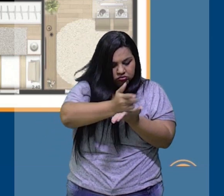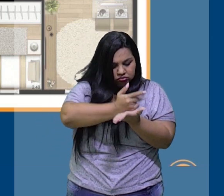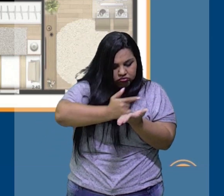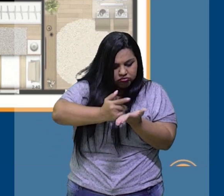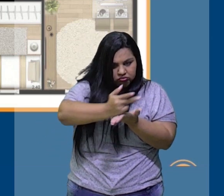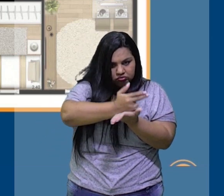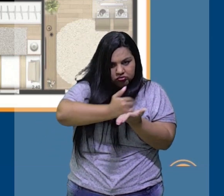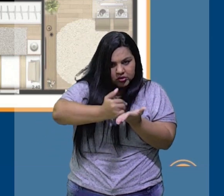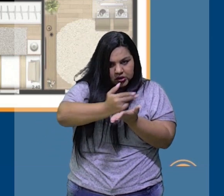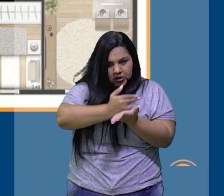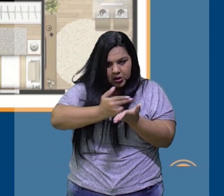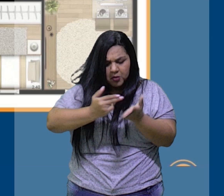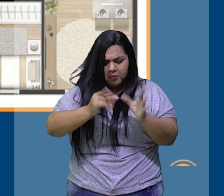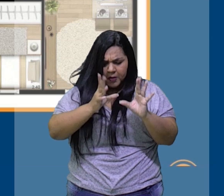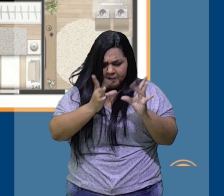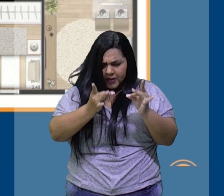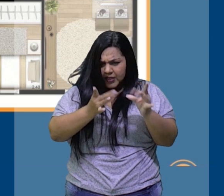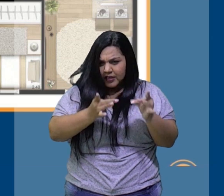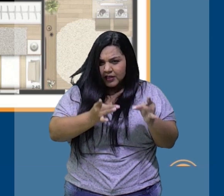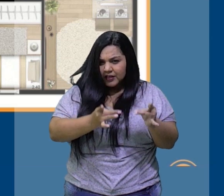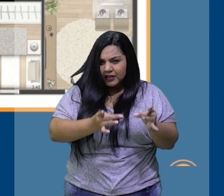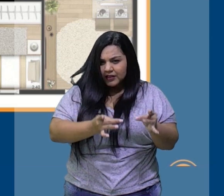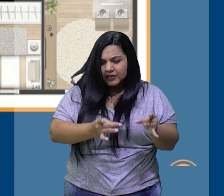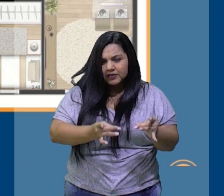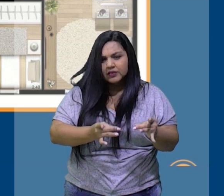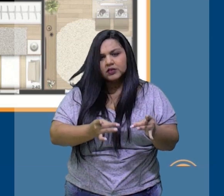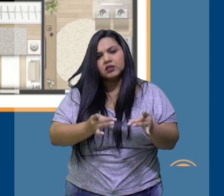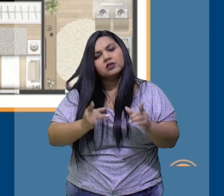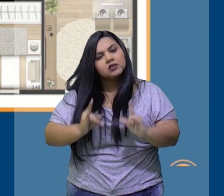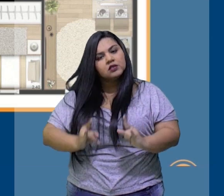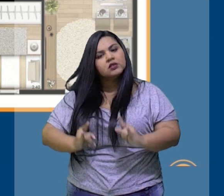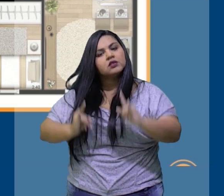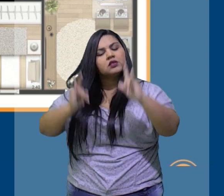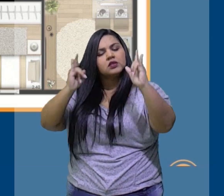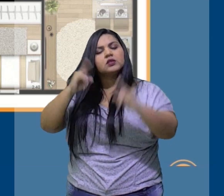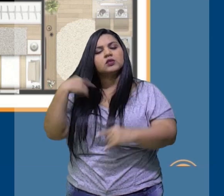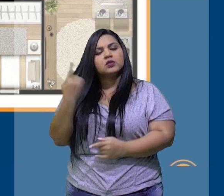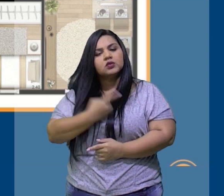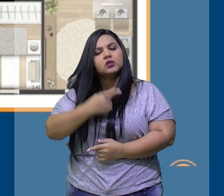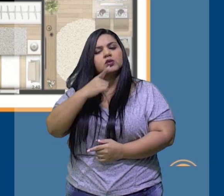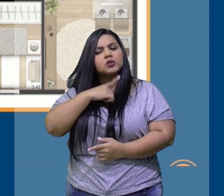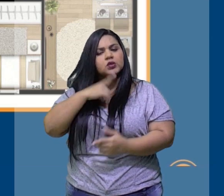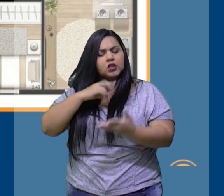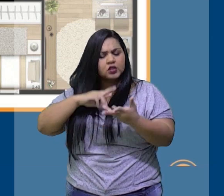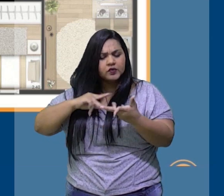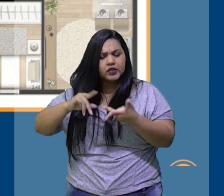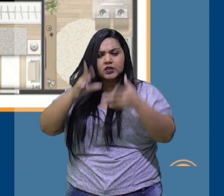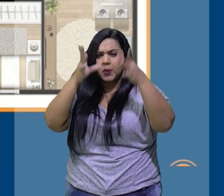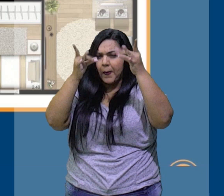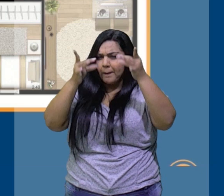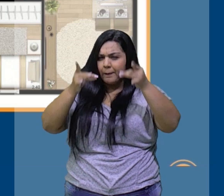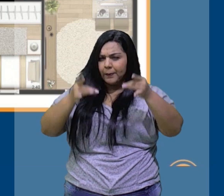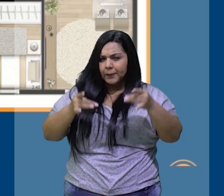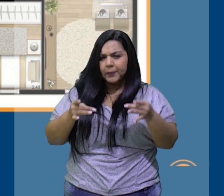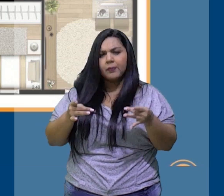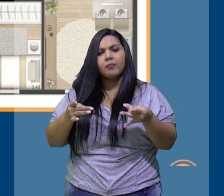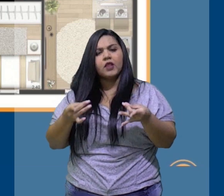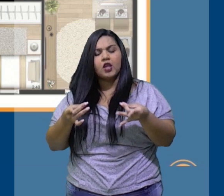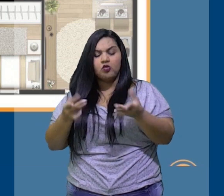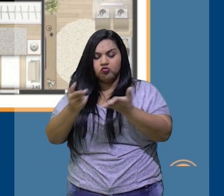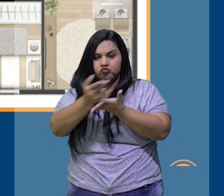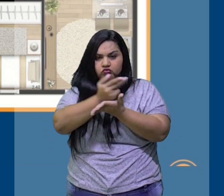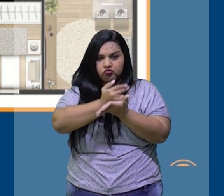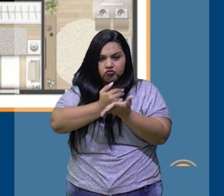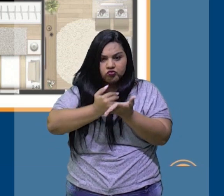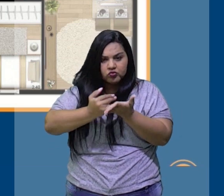com mais detalhes, né? No caso aí, a gente tem desse apartamento, né? Então, a gente tem aí diversos detalhes, né? Então, eu pego, desenho